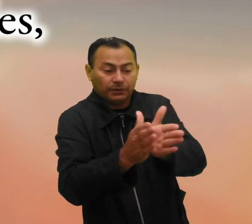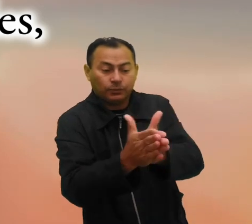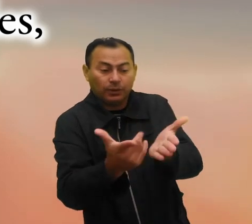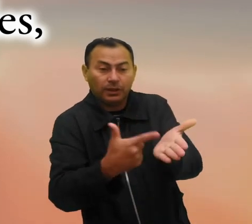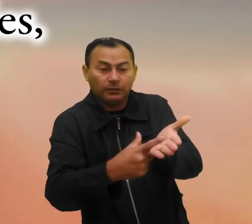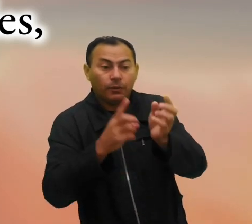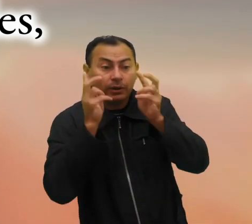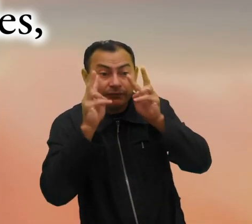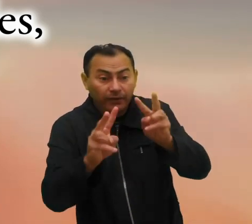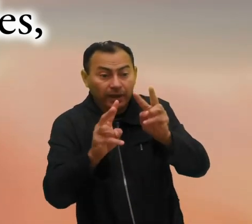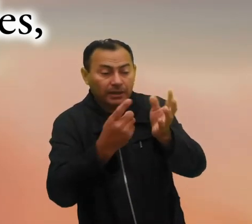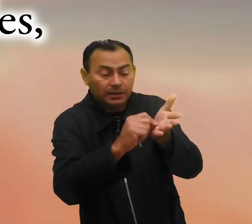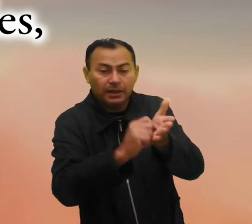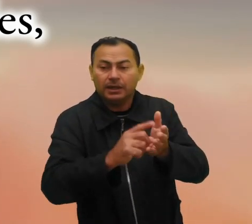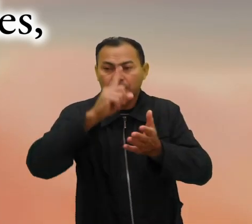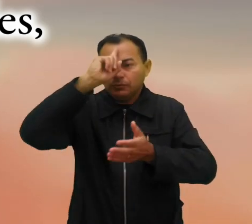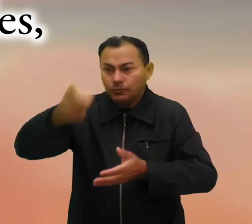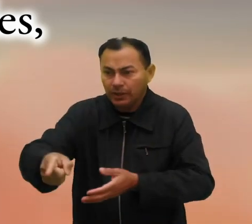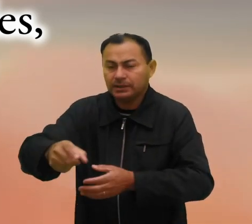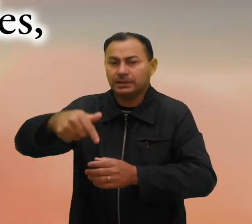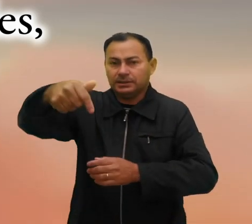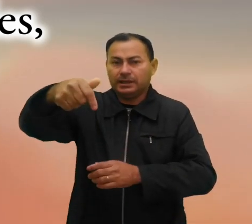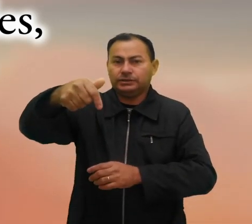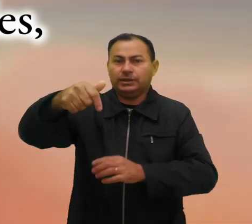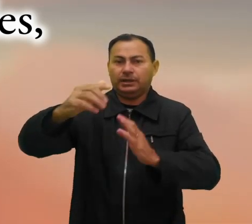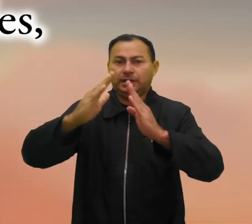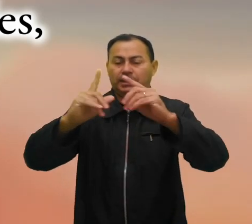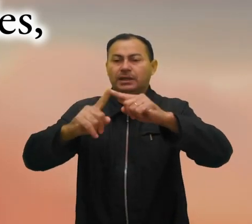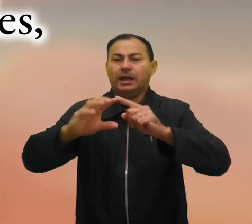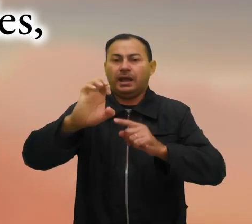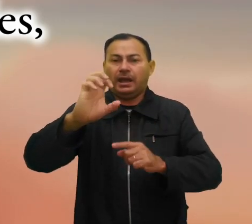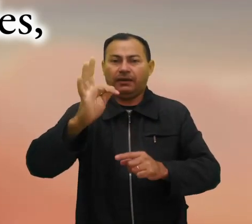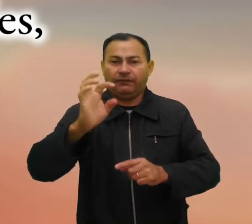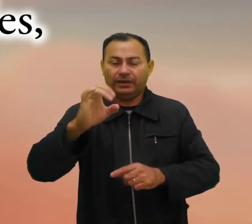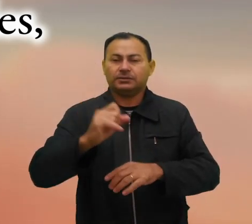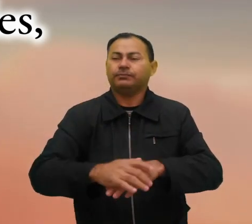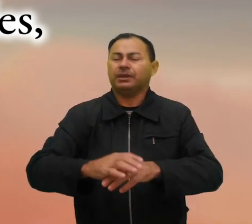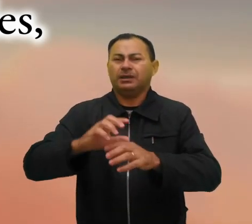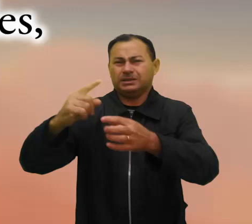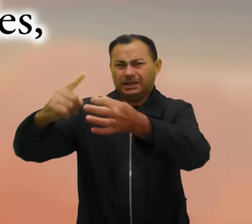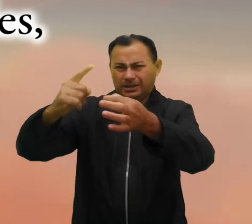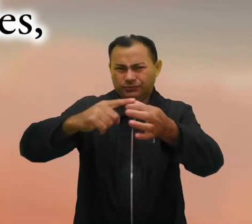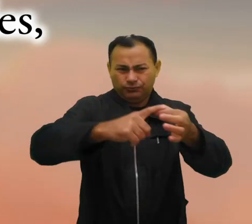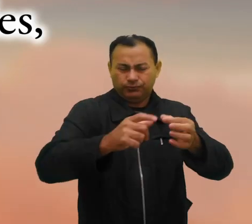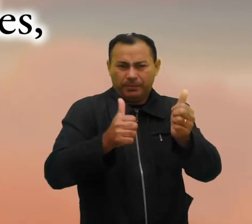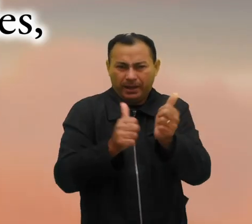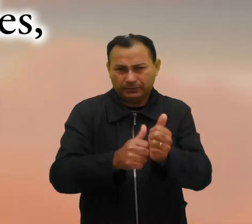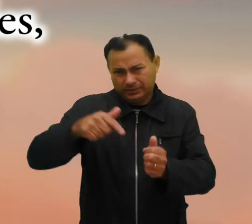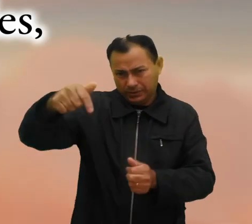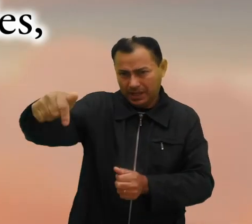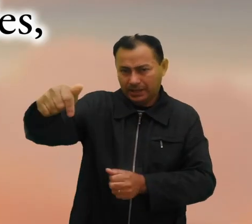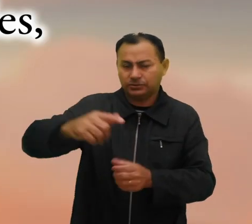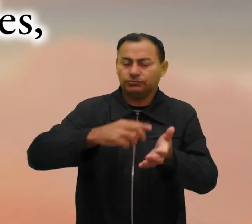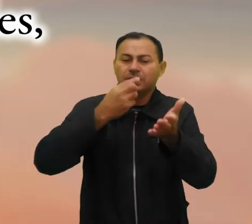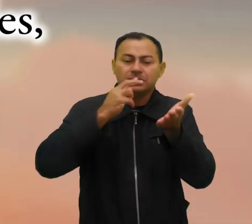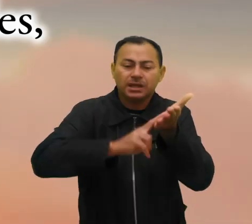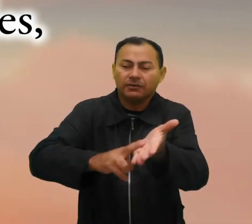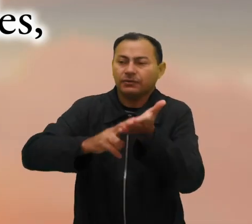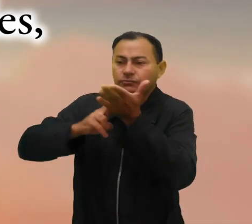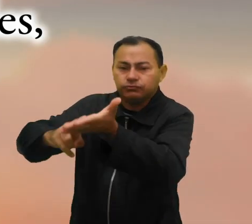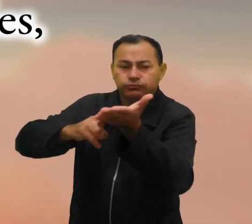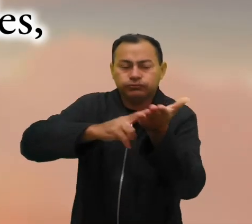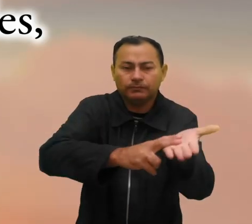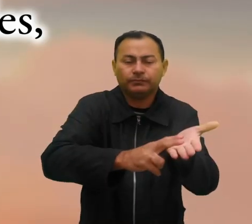que você vê e envie a estas 7 igrejas: Éfeso, Esmirna, Pérgamo, Tiatira, Sardes, Filadélfia